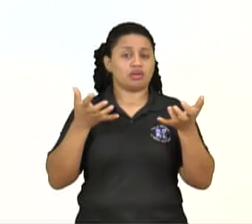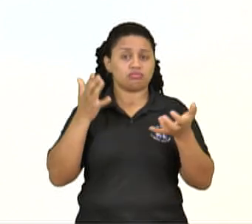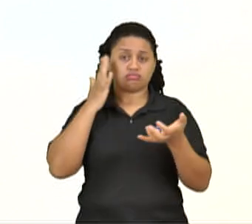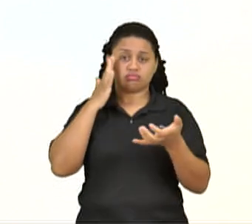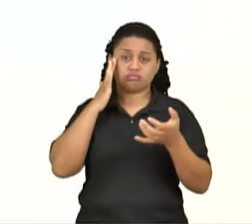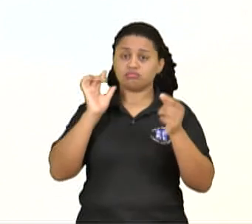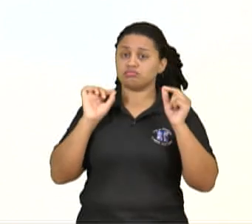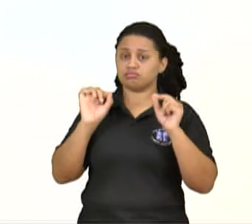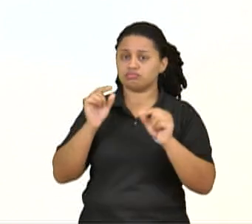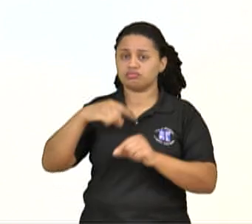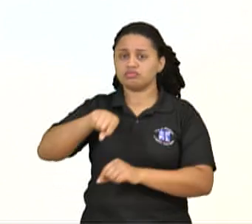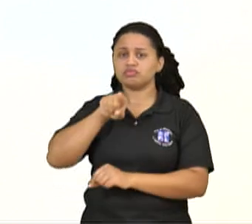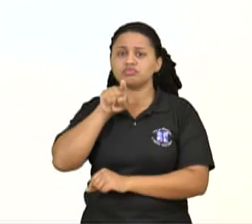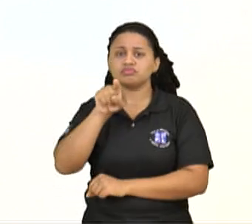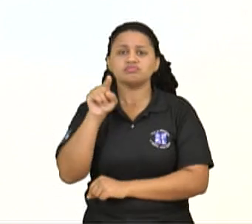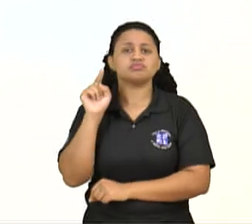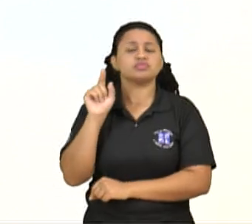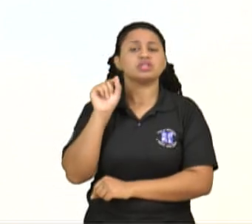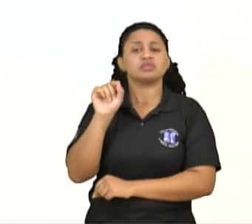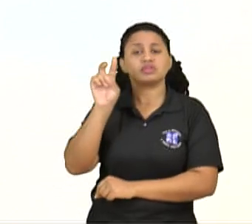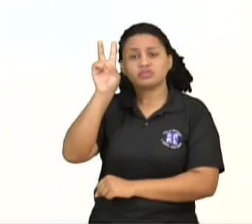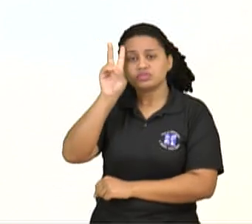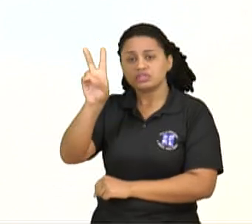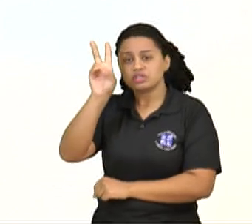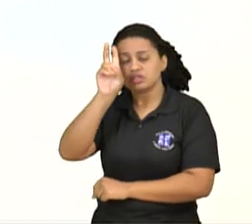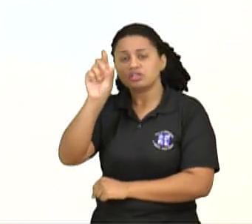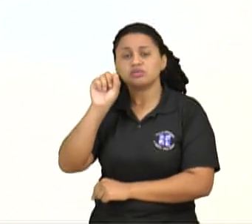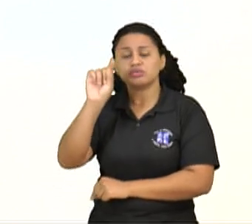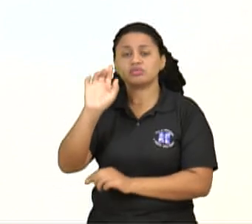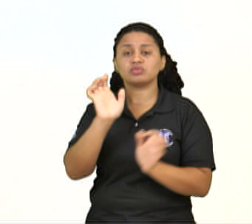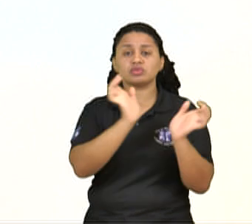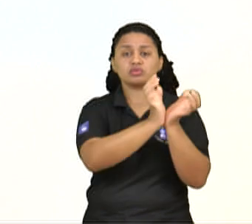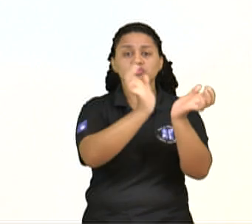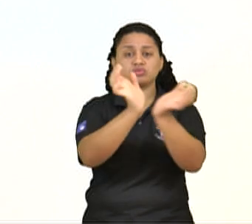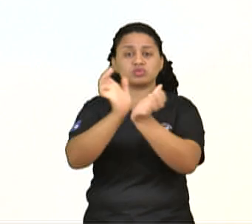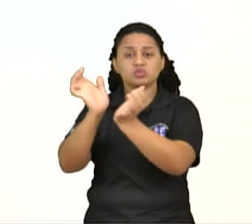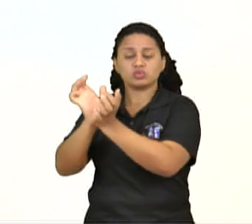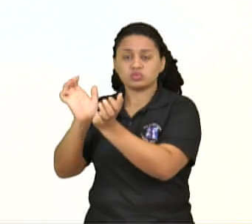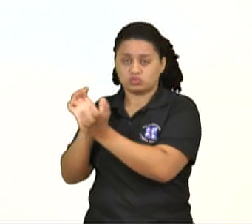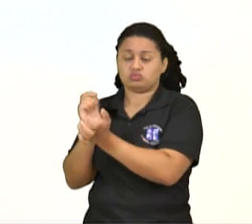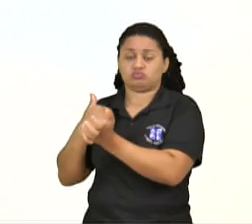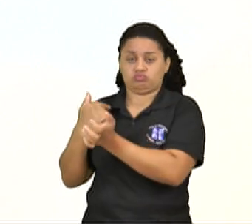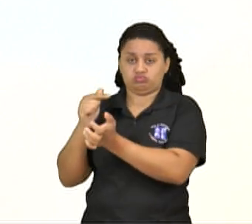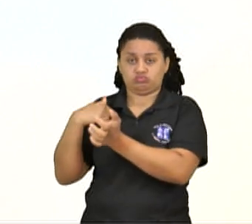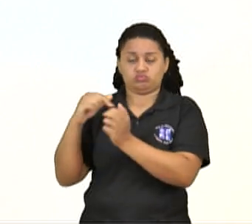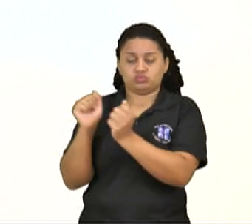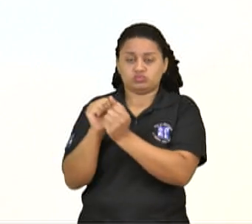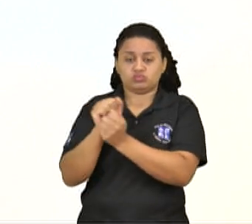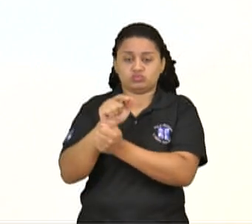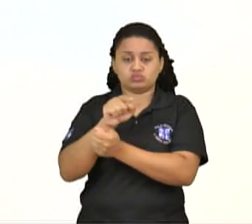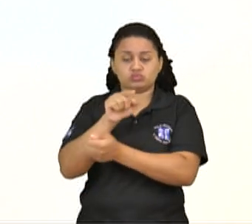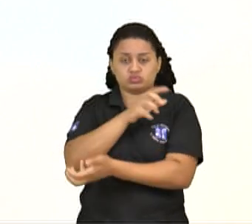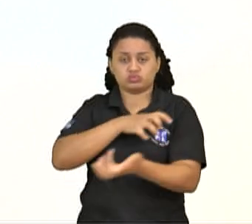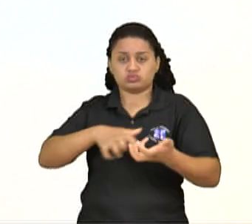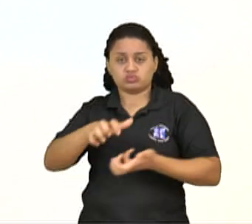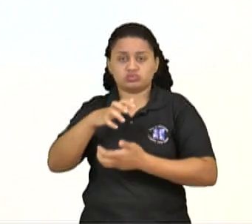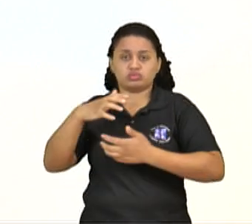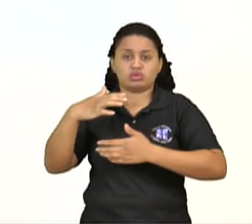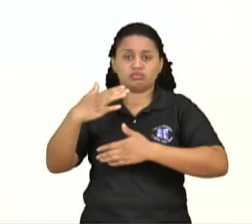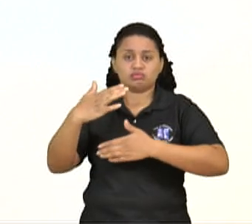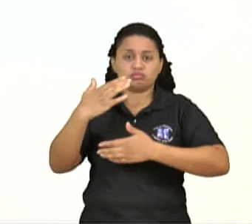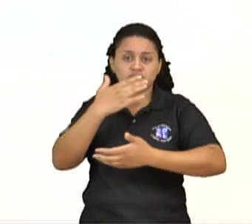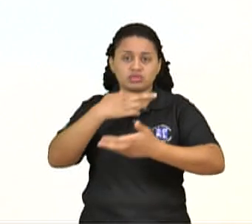seguinte, o que você recorda dos grupos que faziam parte, dentro dessa Revolução